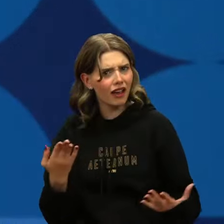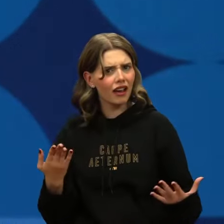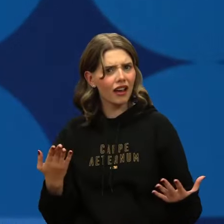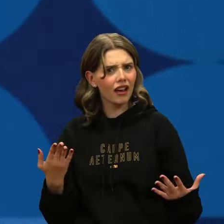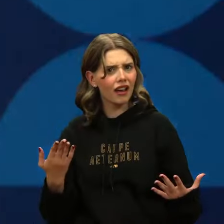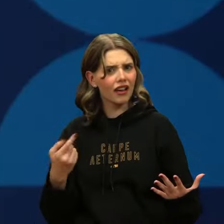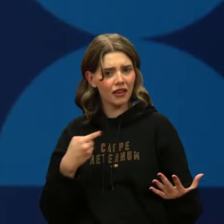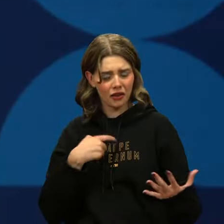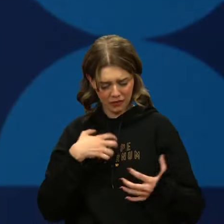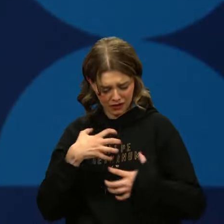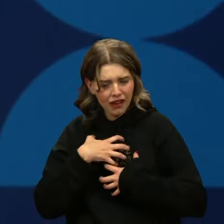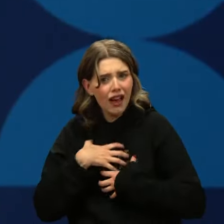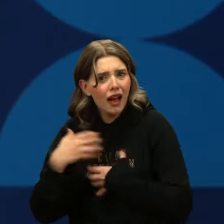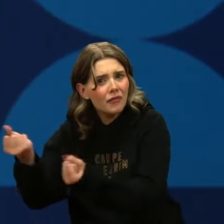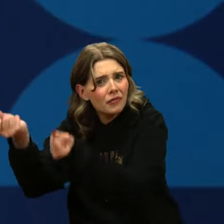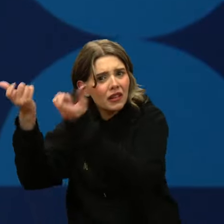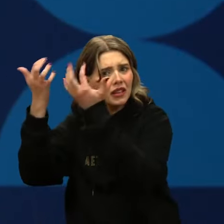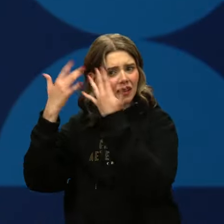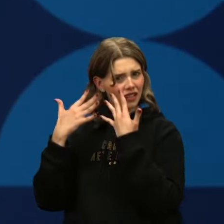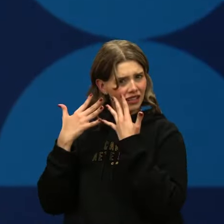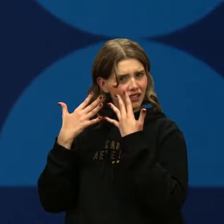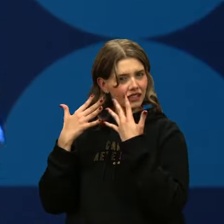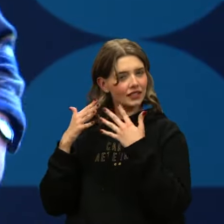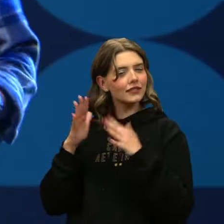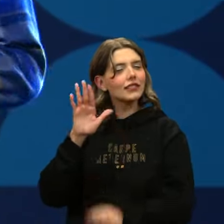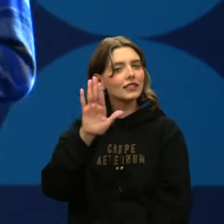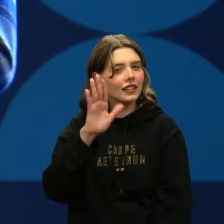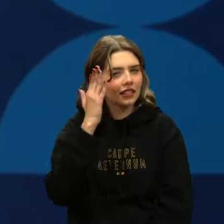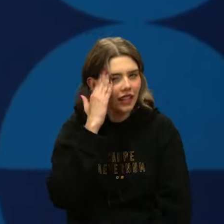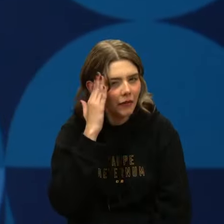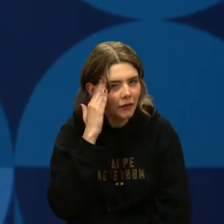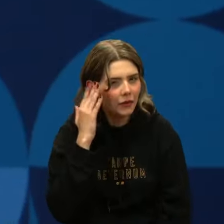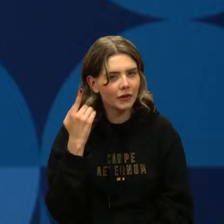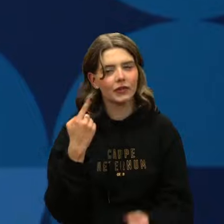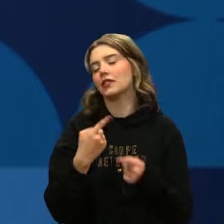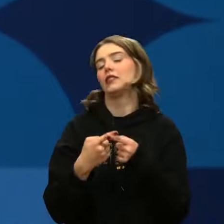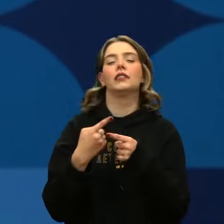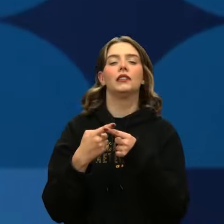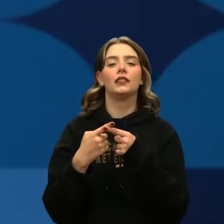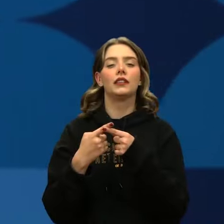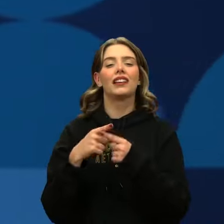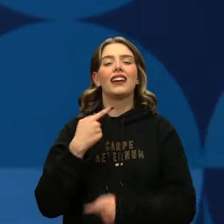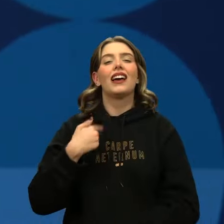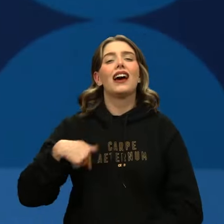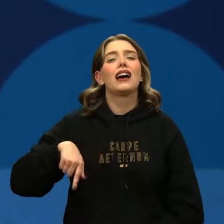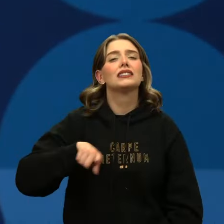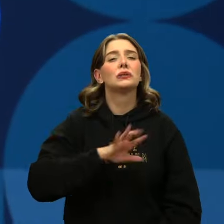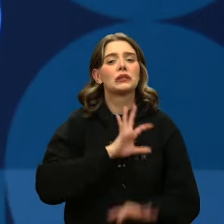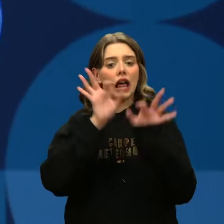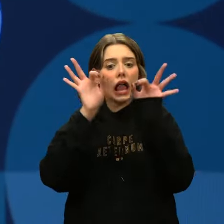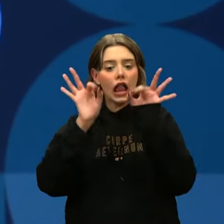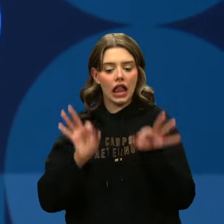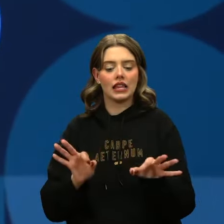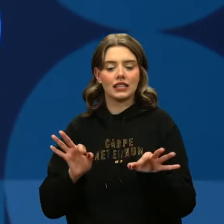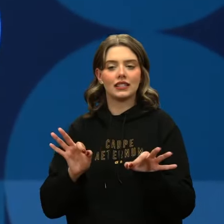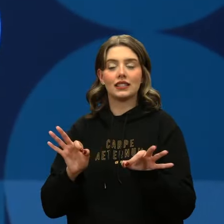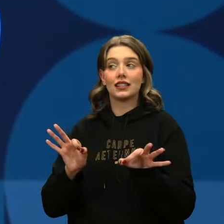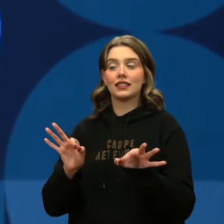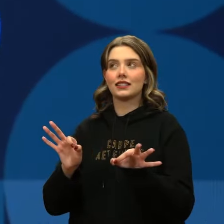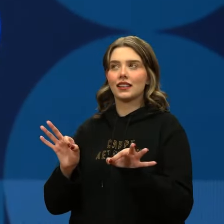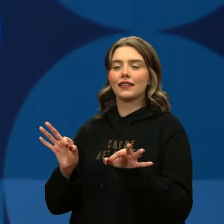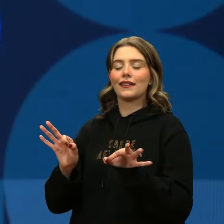até abençoado. Você sabe por quê? A nossa certeza inabalável está na salvação